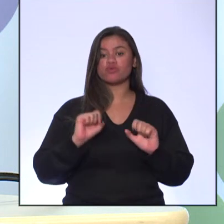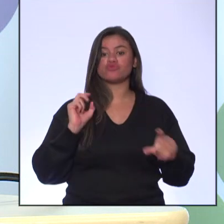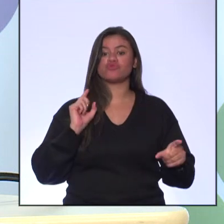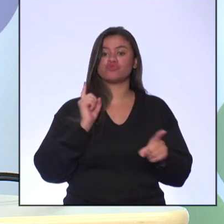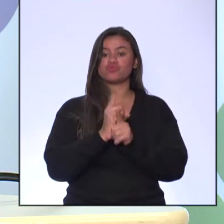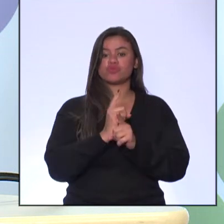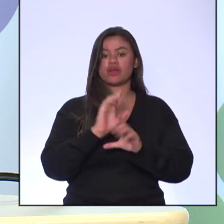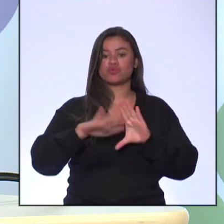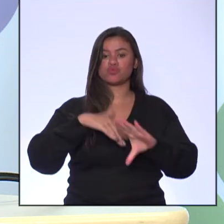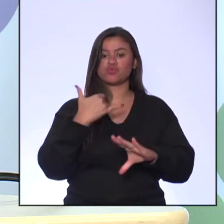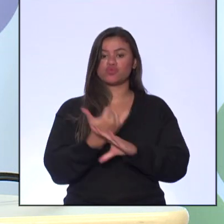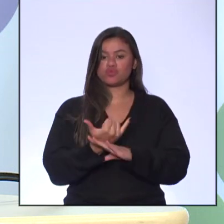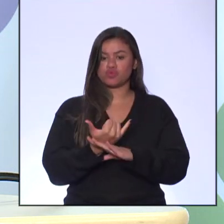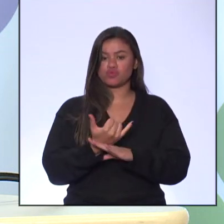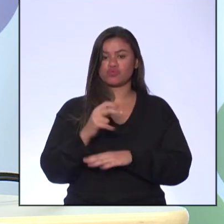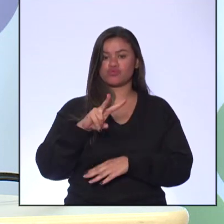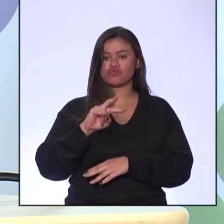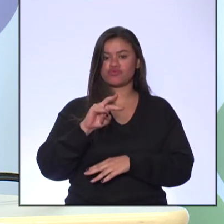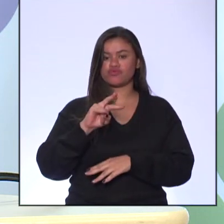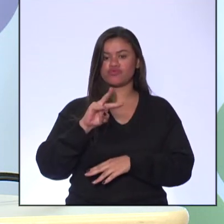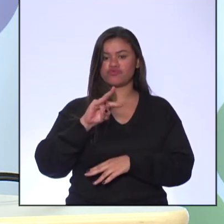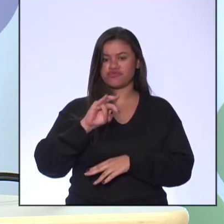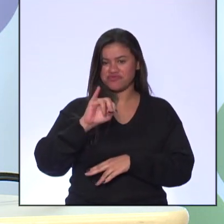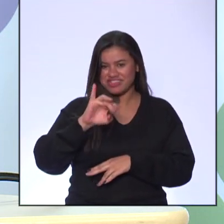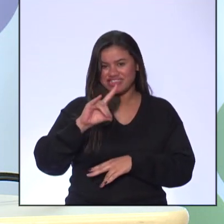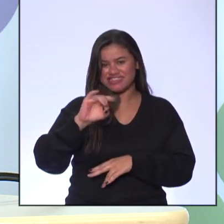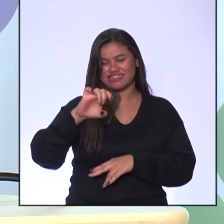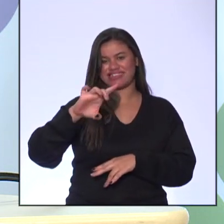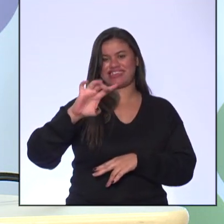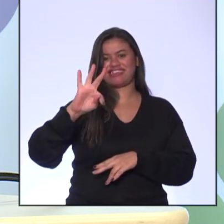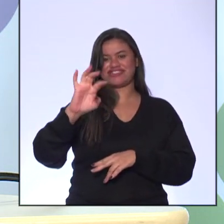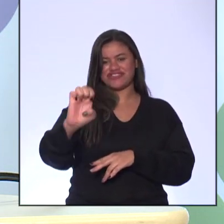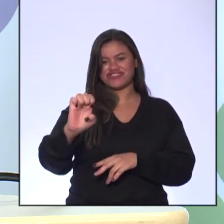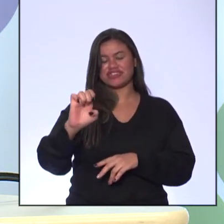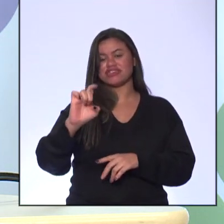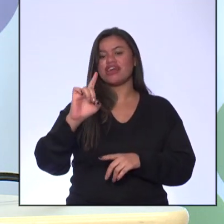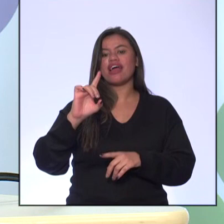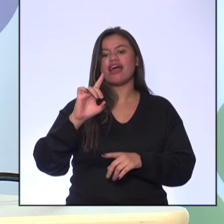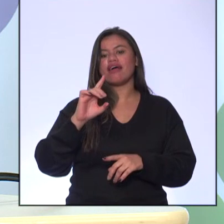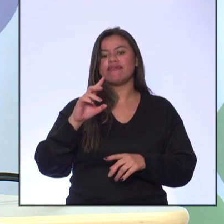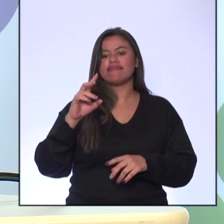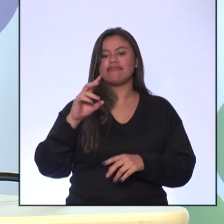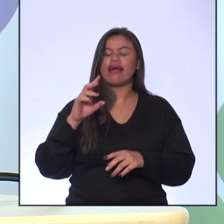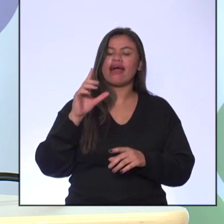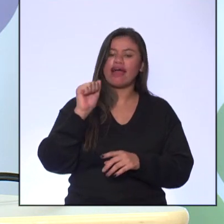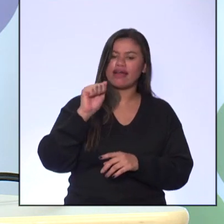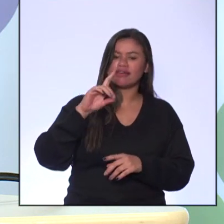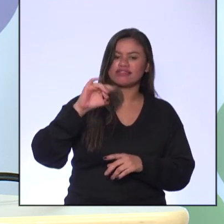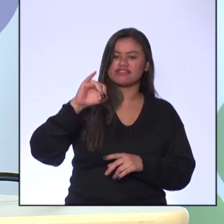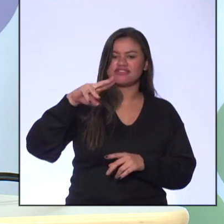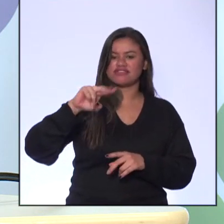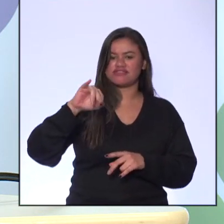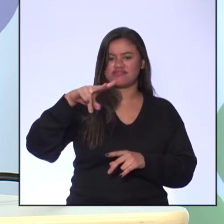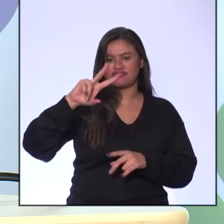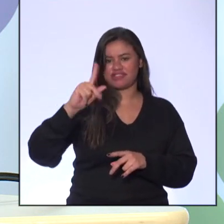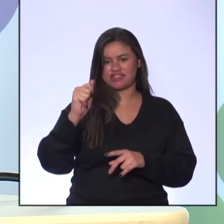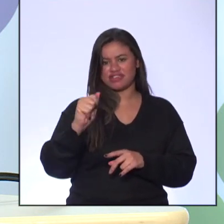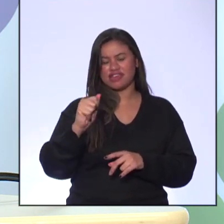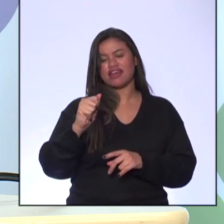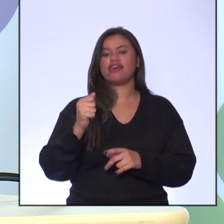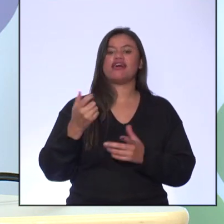YouTube com o nome Vidente Adivinha com base nas redes sociais legendado, tá? É um vídeo bem interessante, ele vai ilustrar um pouco